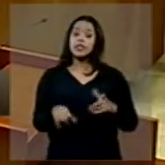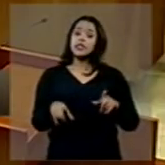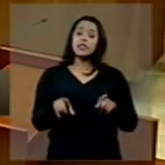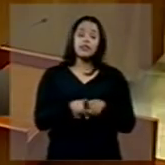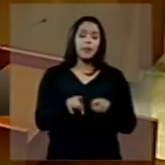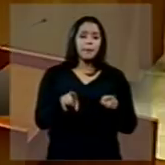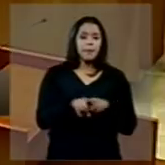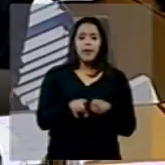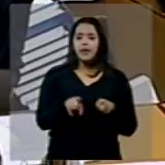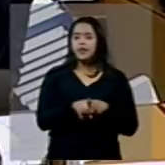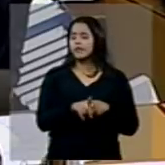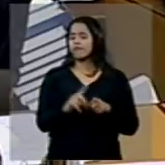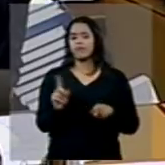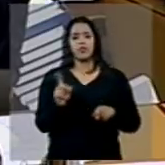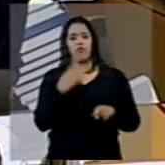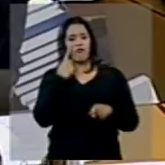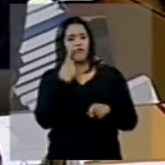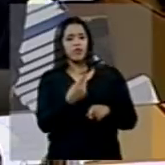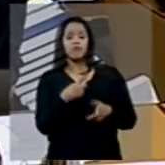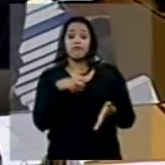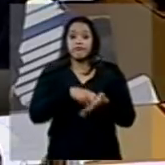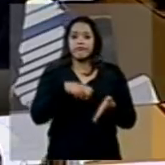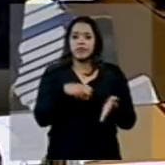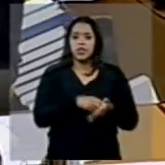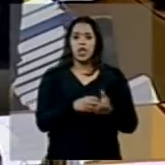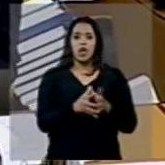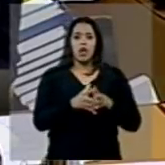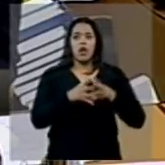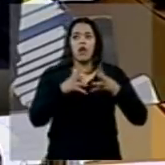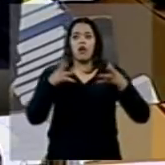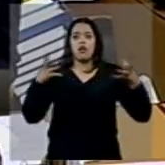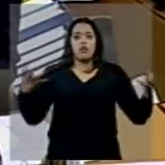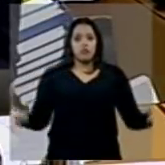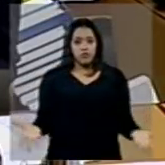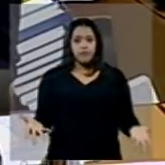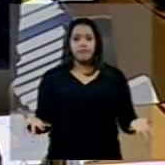menos sanção com essa grandeza